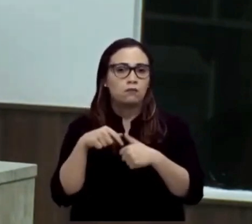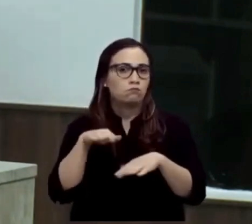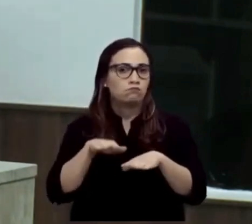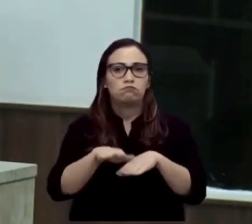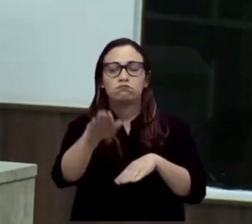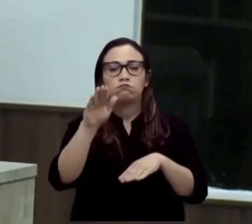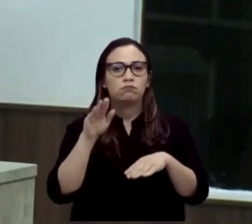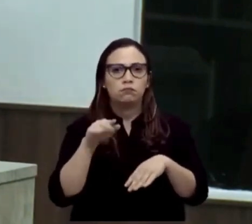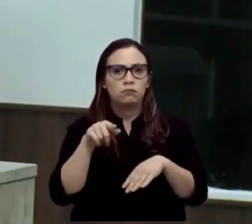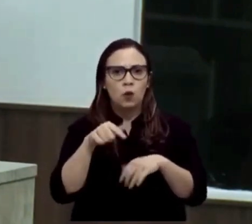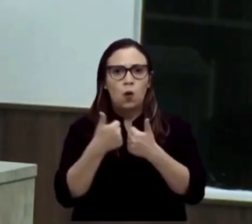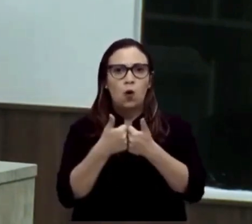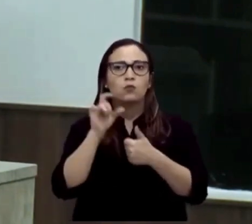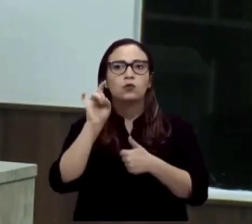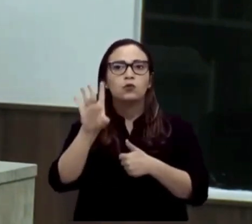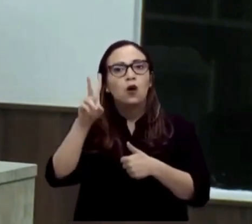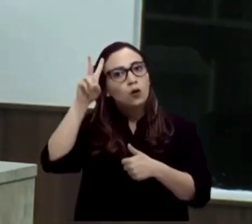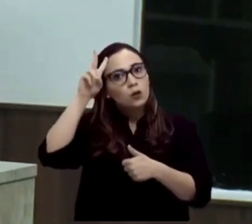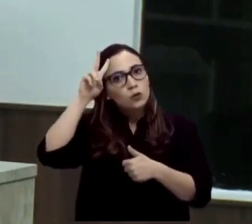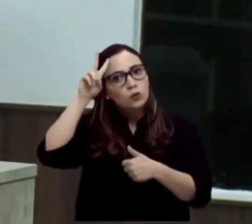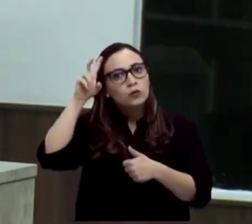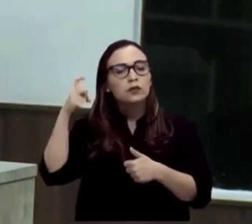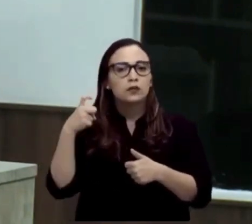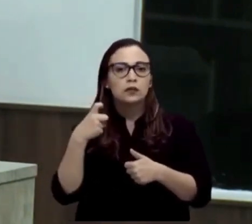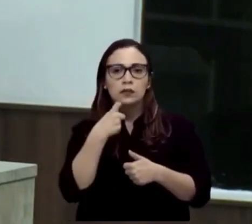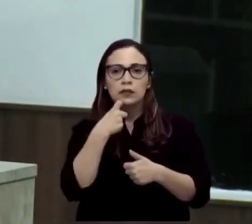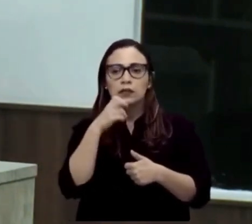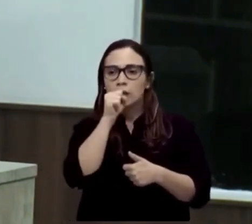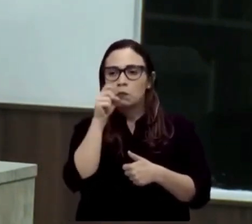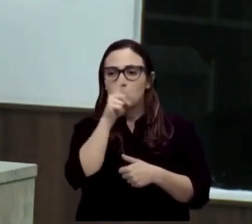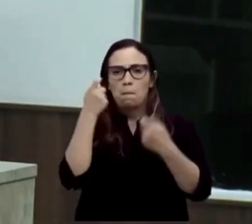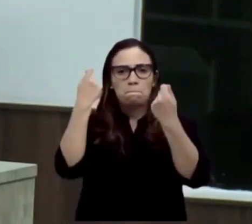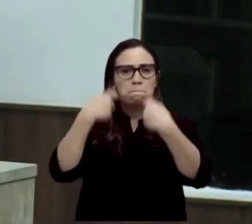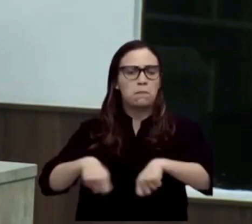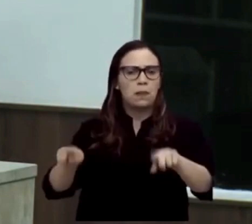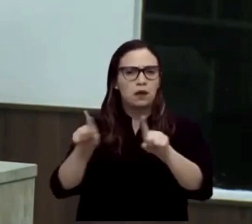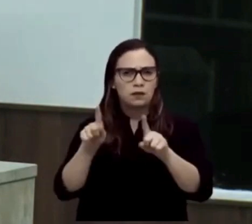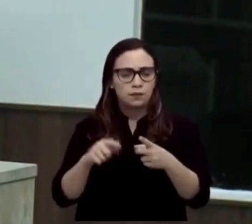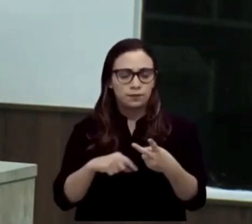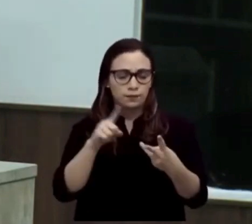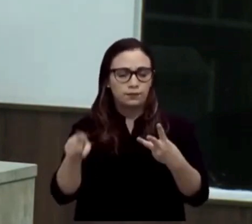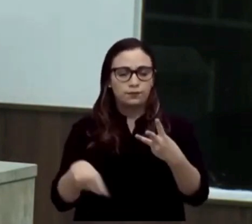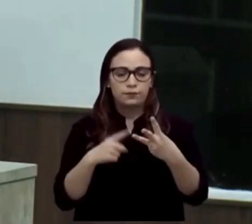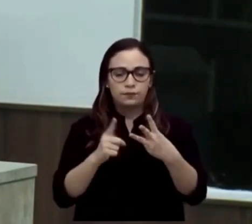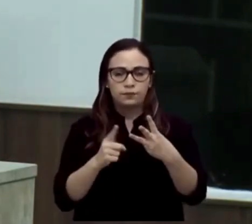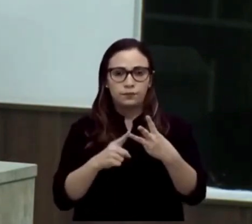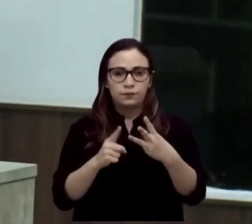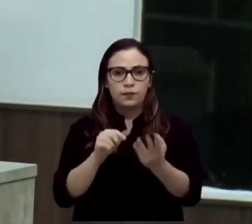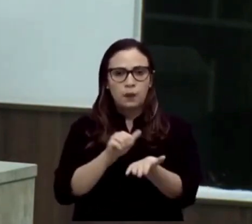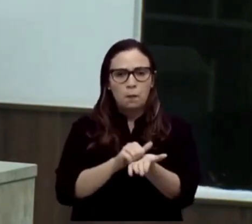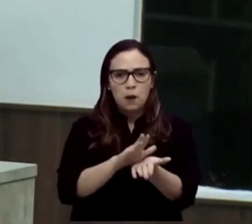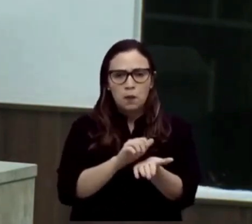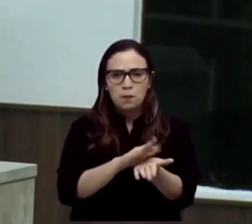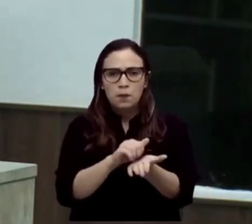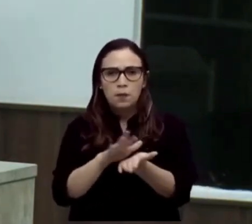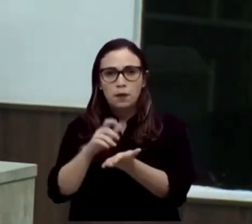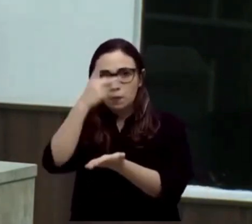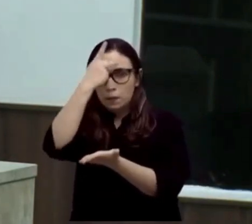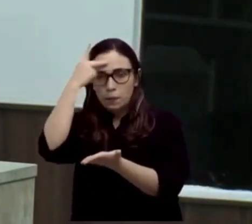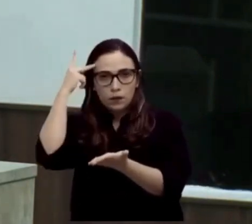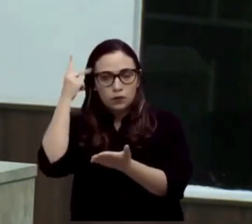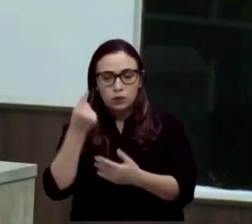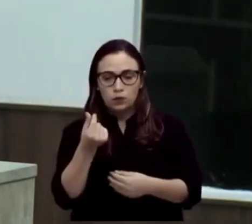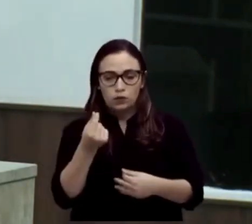ônibus é só para trabalhar, no final de semana ninguém precisa de ônibus não. Demissão em massa dos